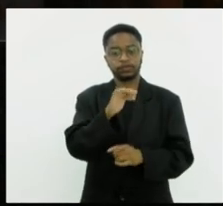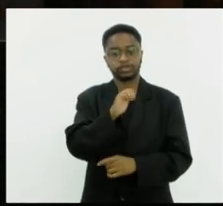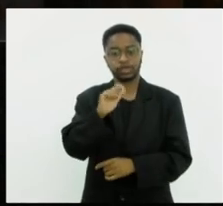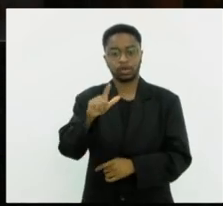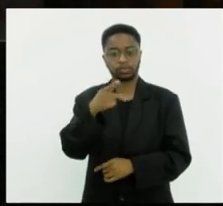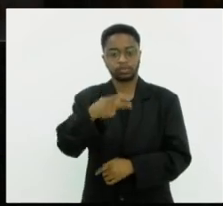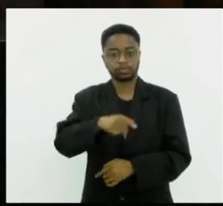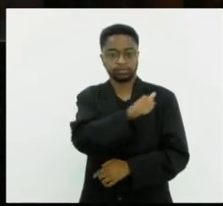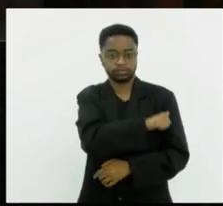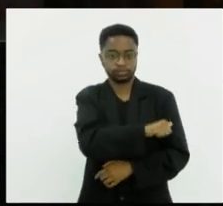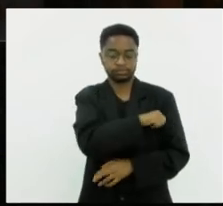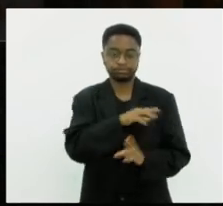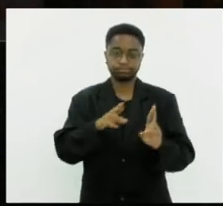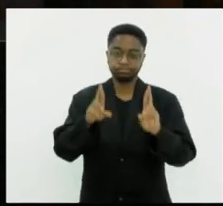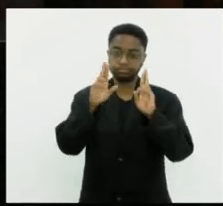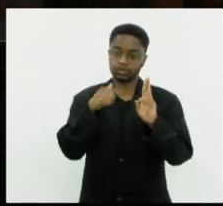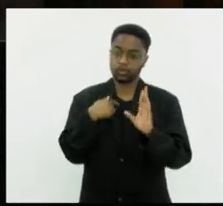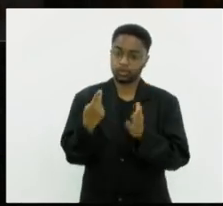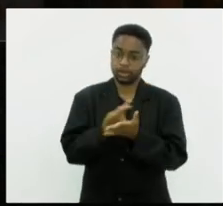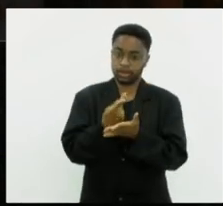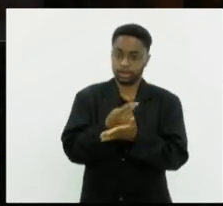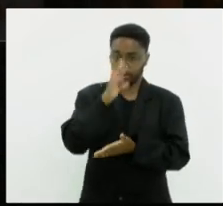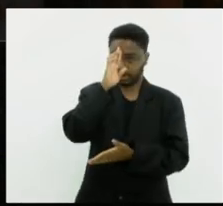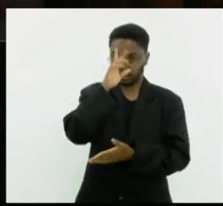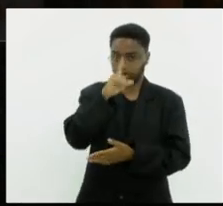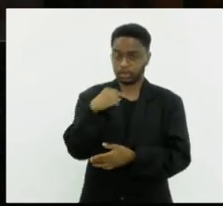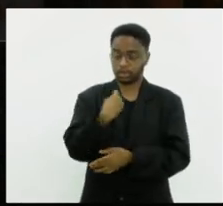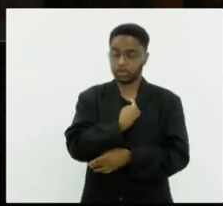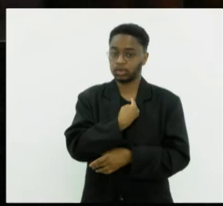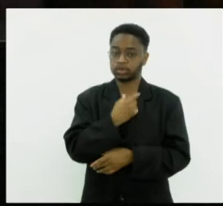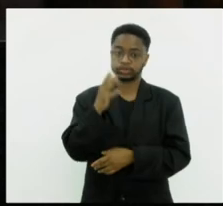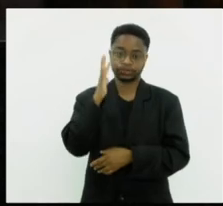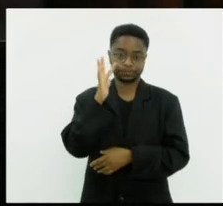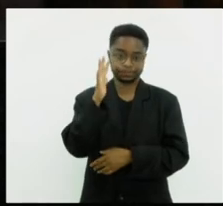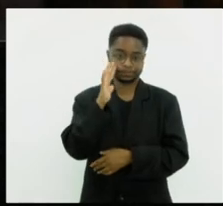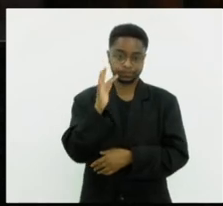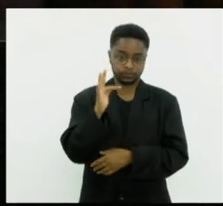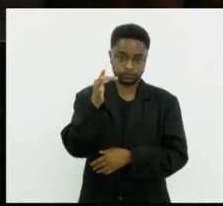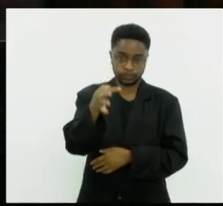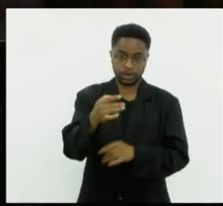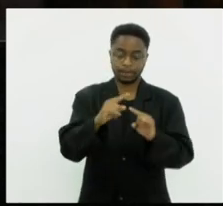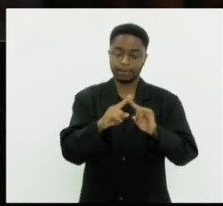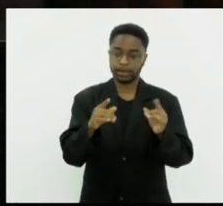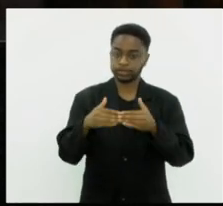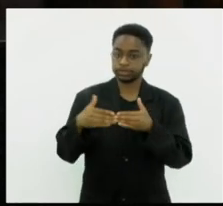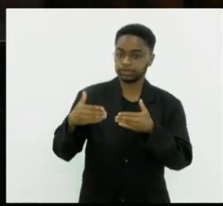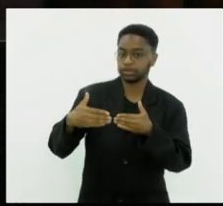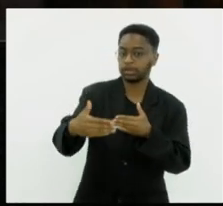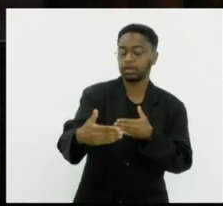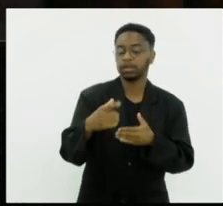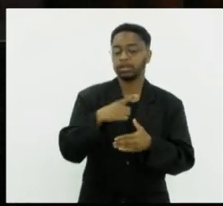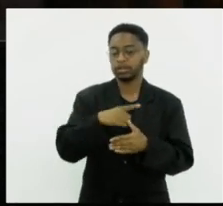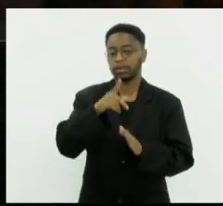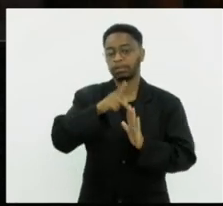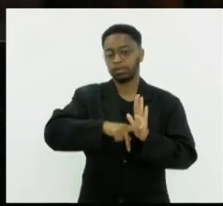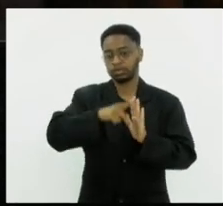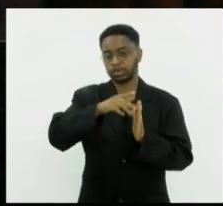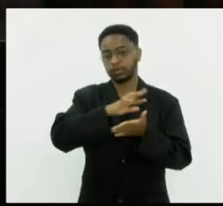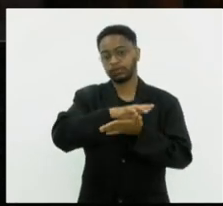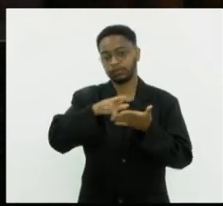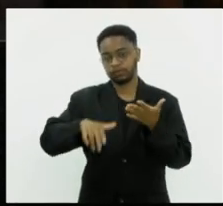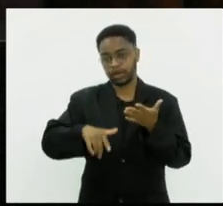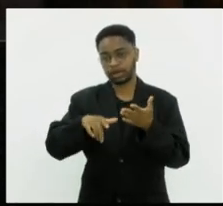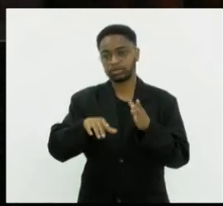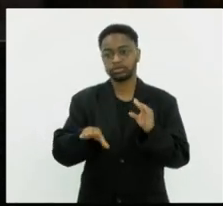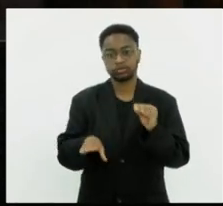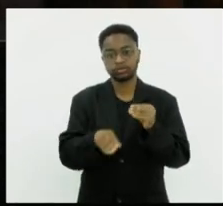Eu espero estar errada nas nossas previsões, mas teremos daqui para frente muitos projetos a